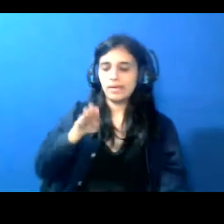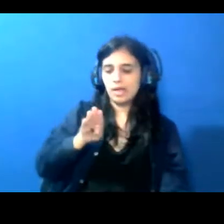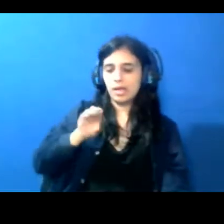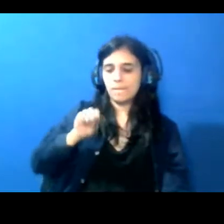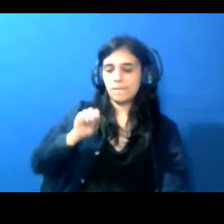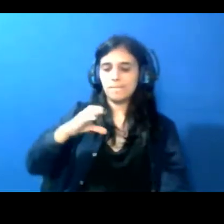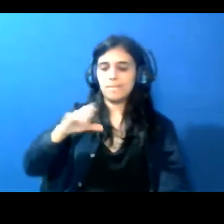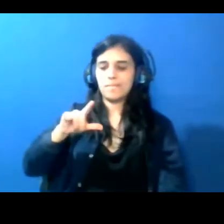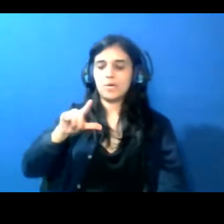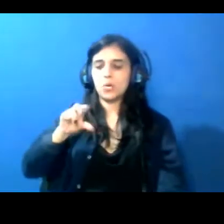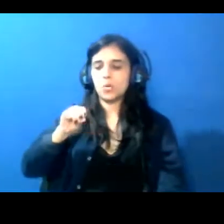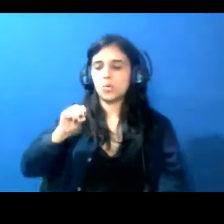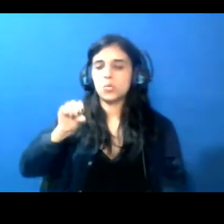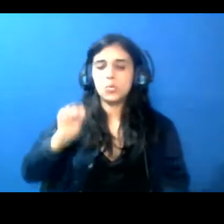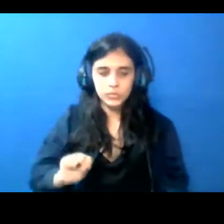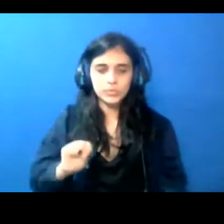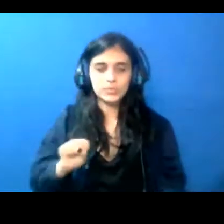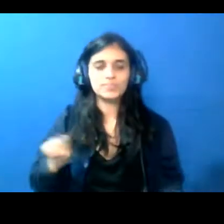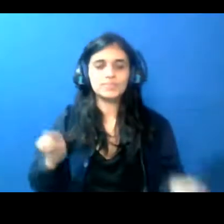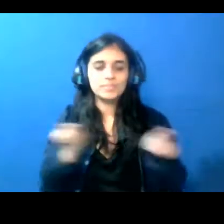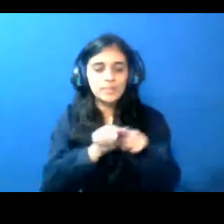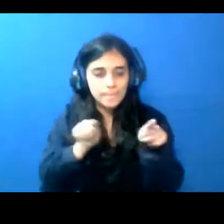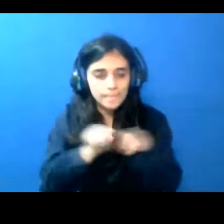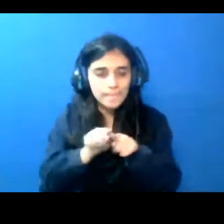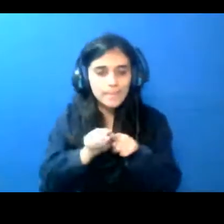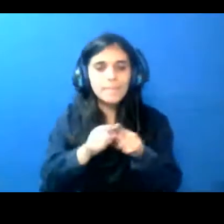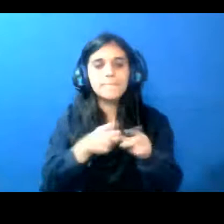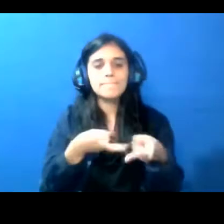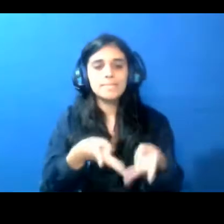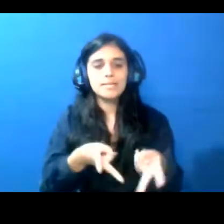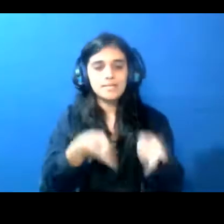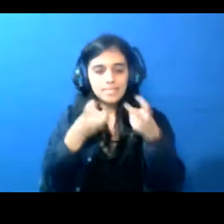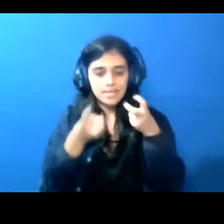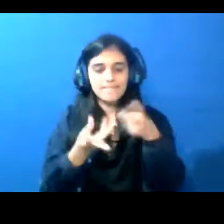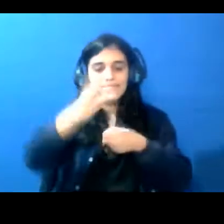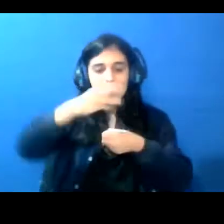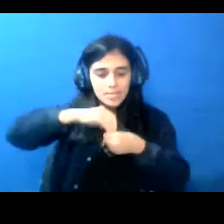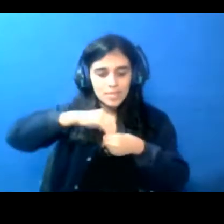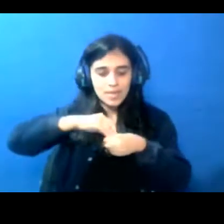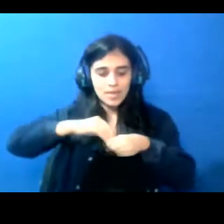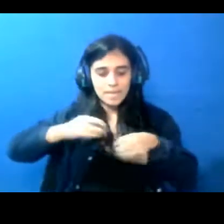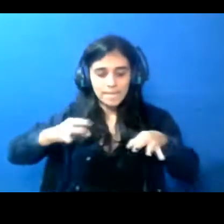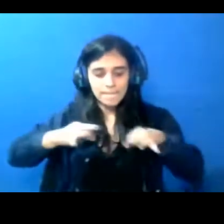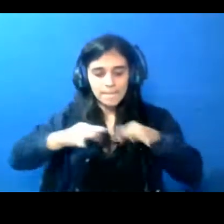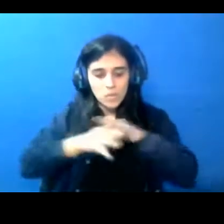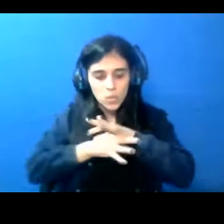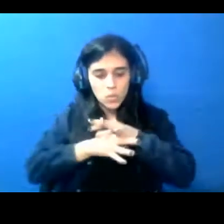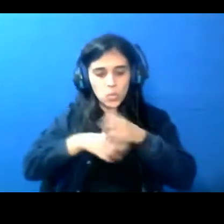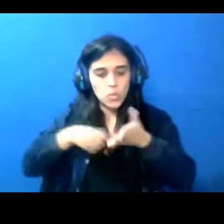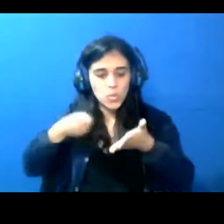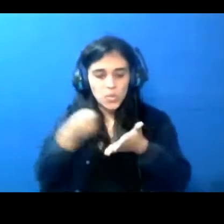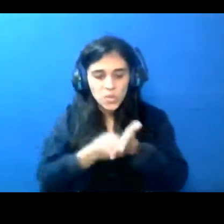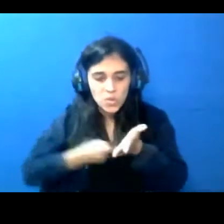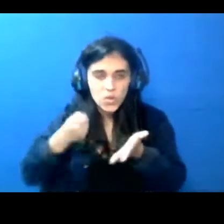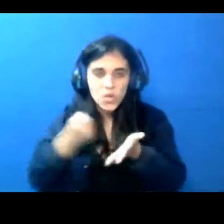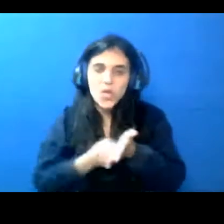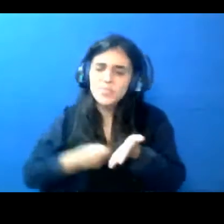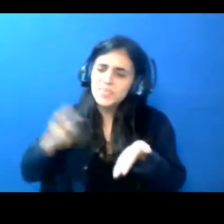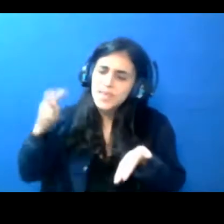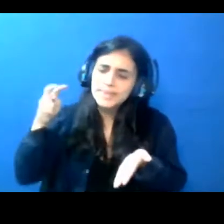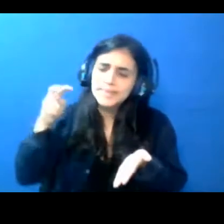como também encontra-se enraizado nas lutas de resistência,